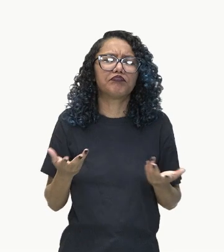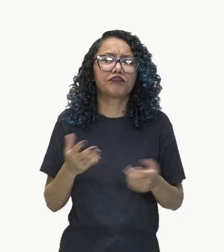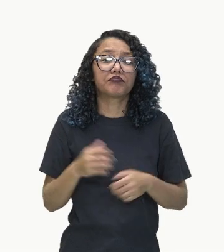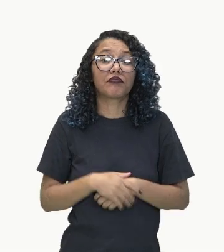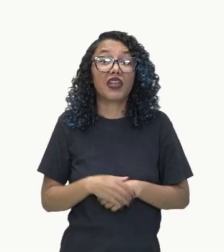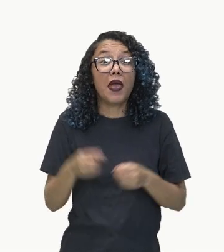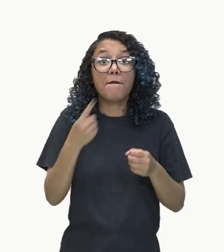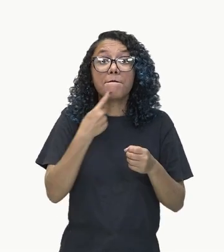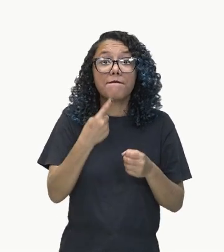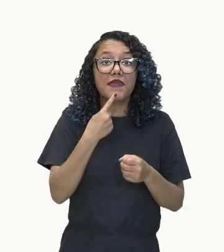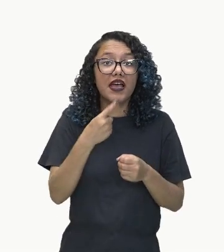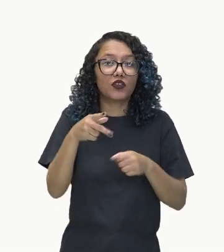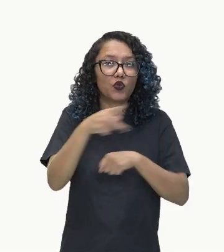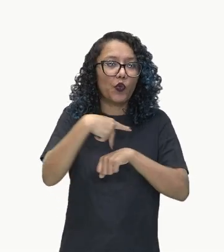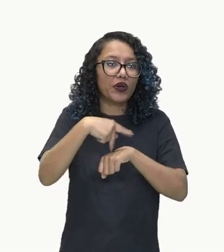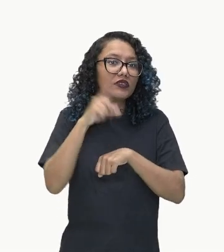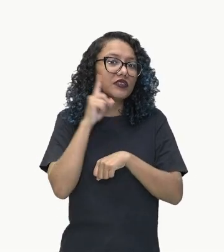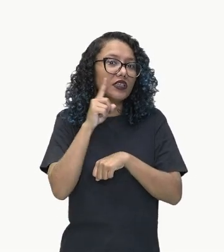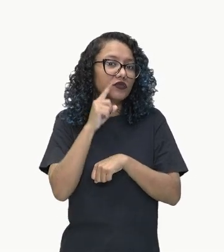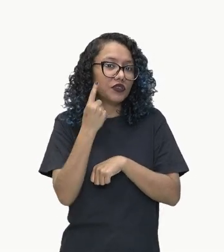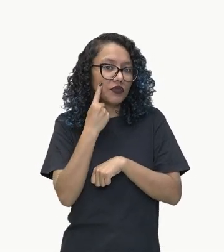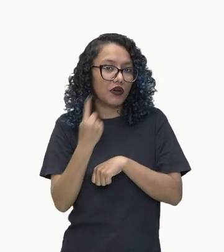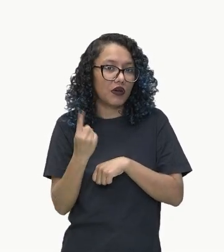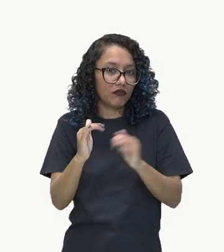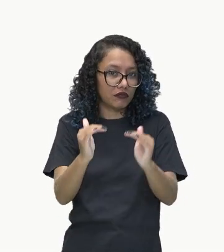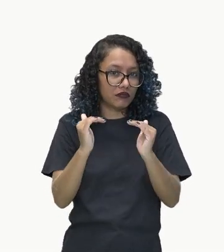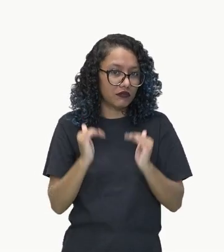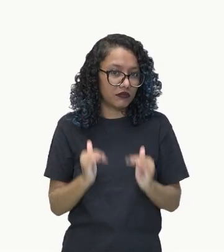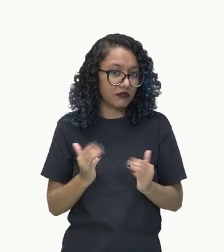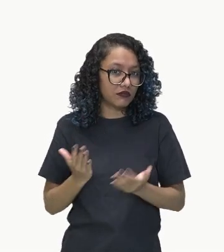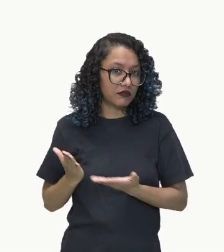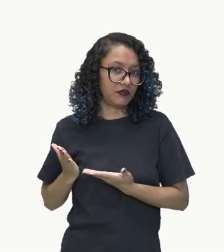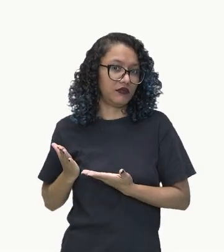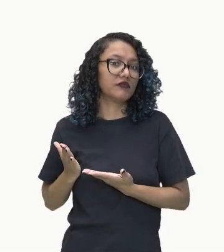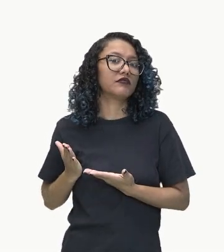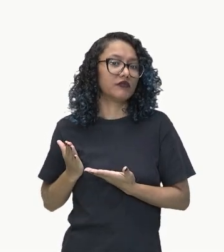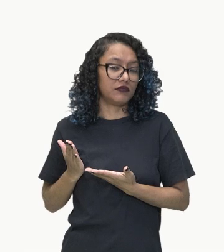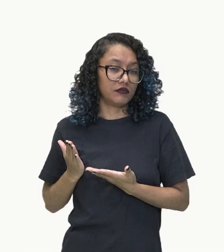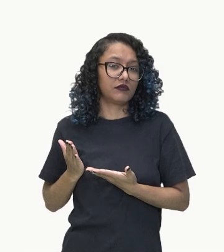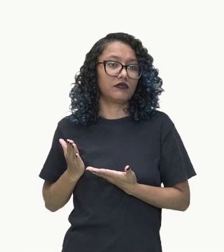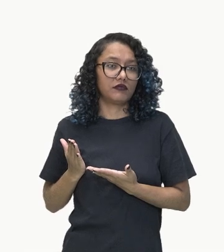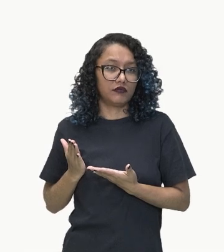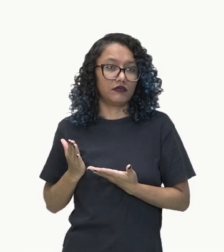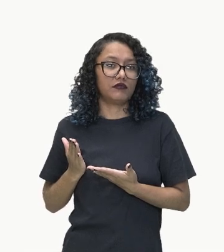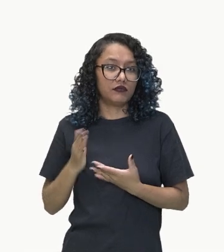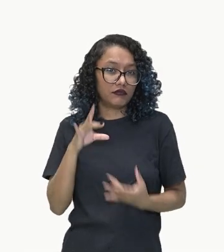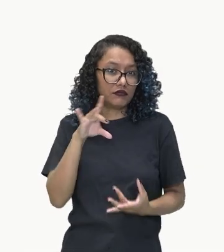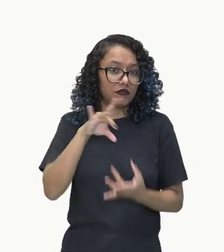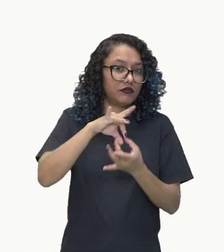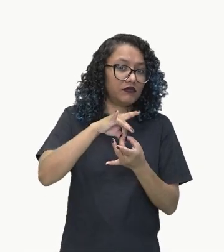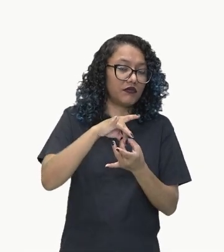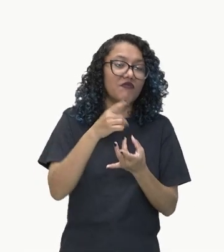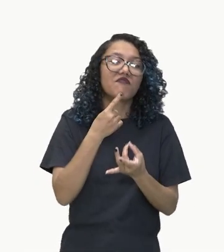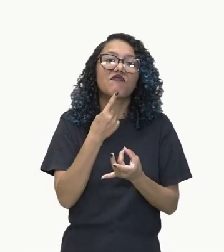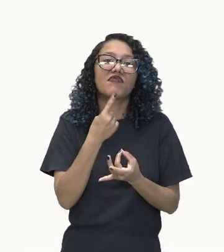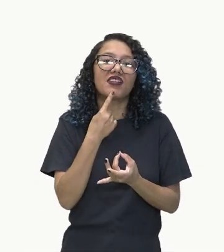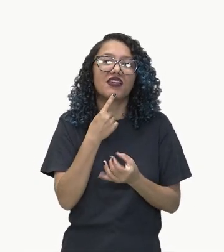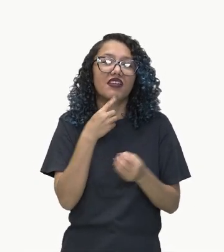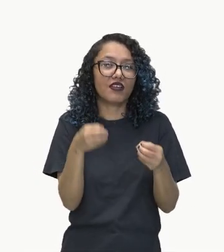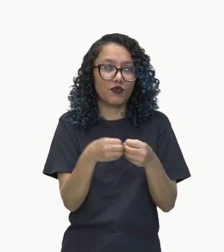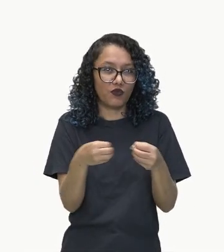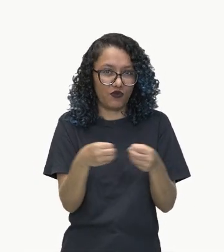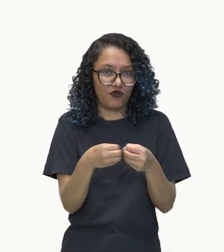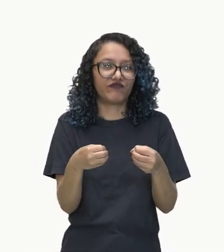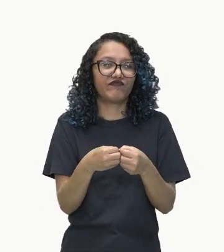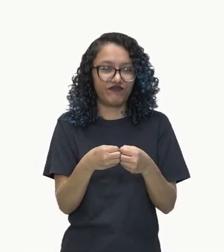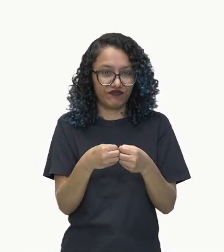olha só, Estados Unidos bem aqui embaixo, né, nessa linha, parte dessa linha, com o Canadá. Então, a maior parte da população do